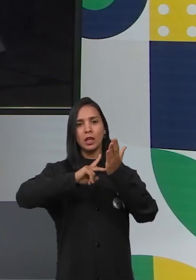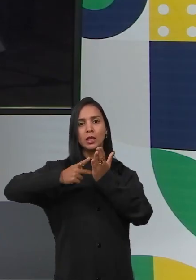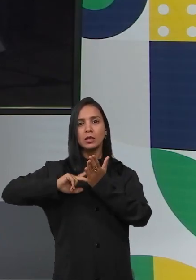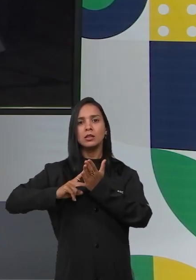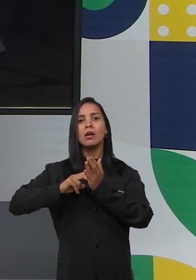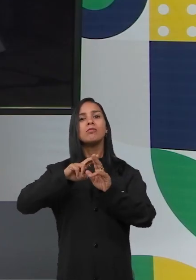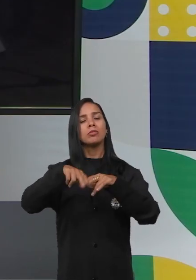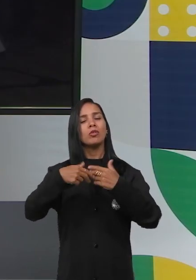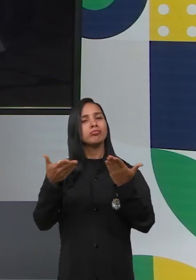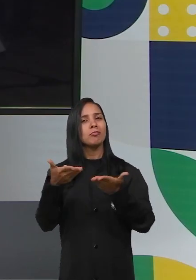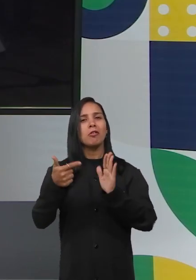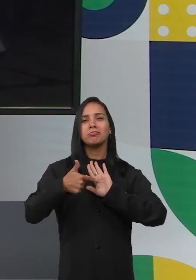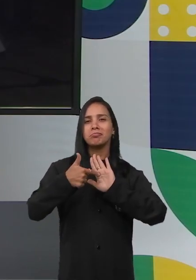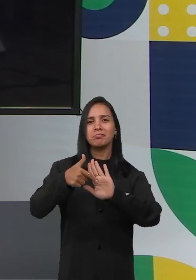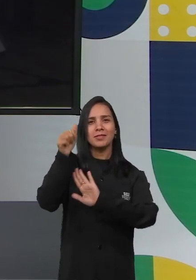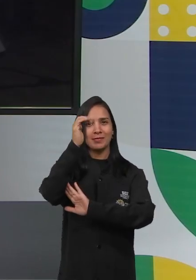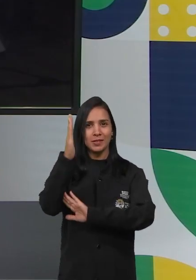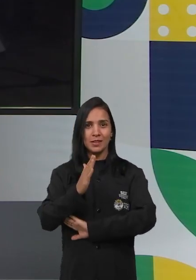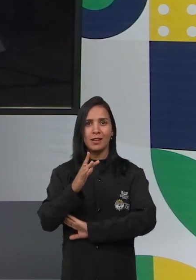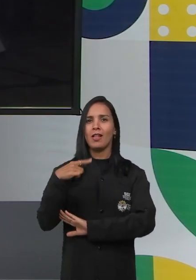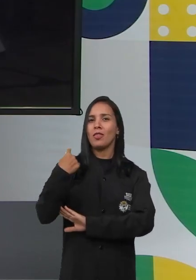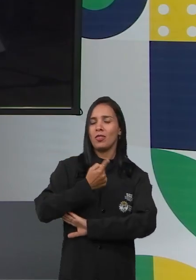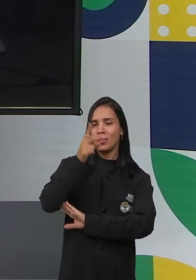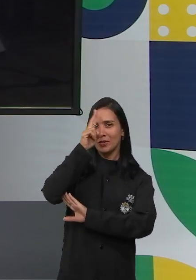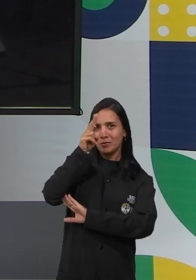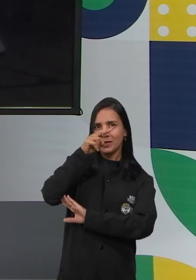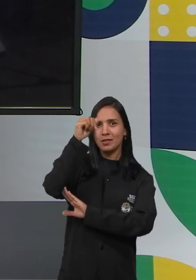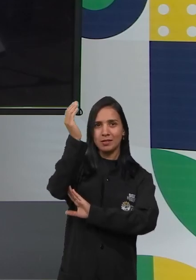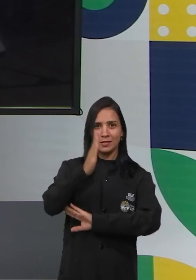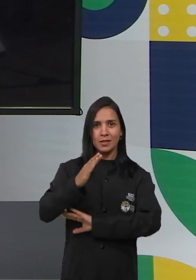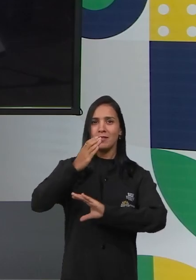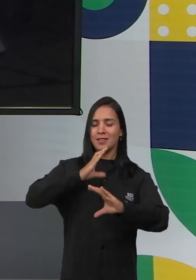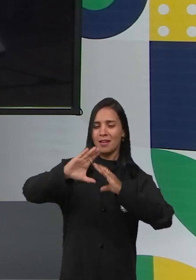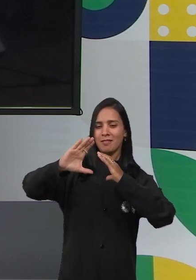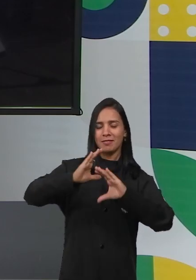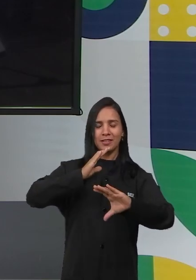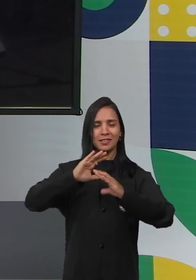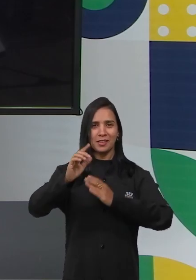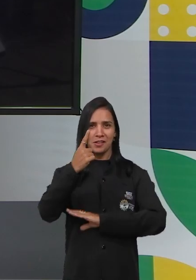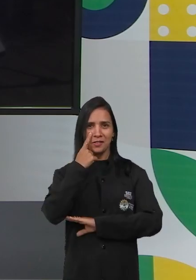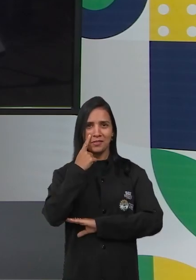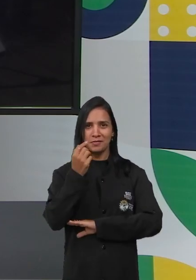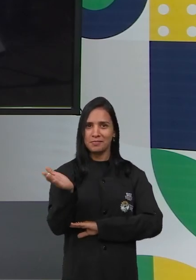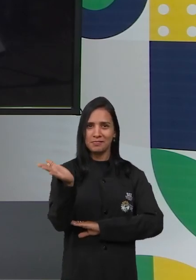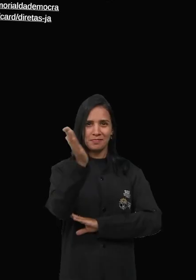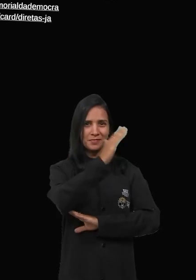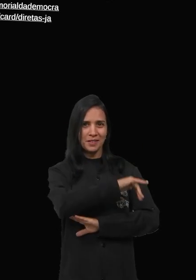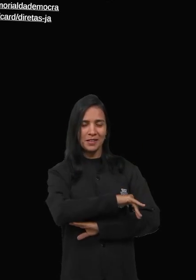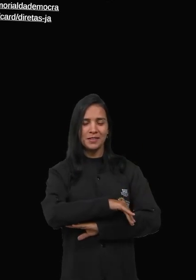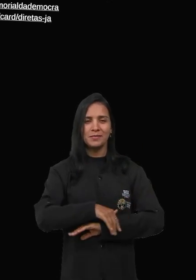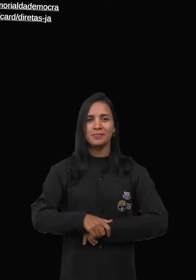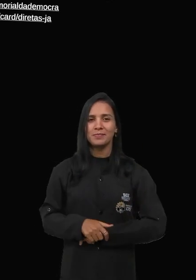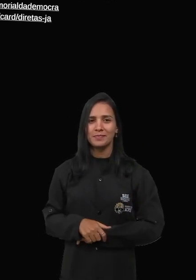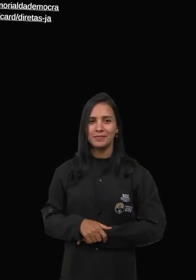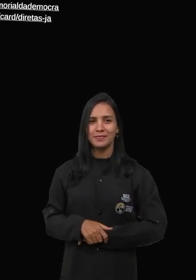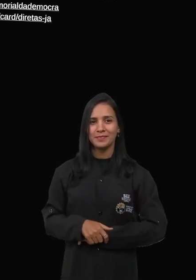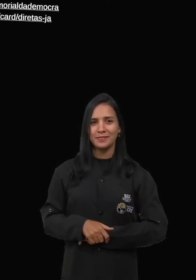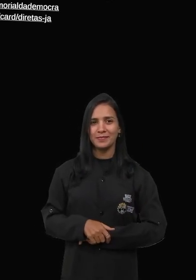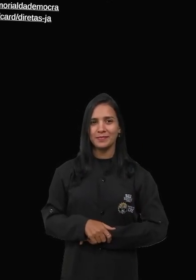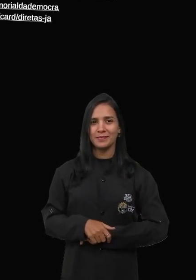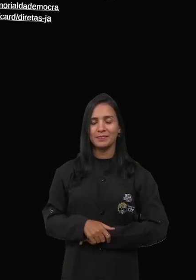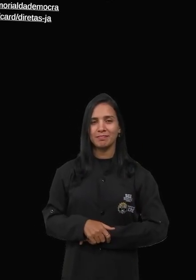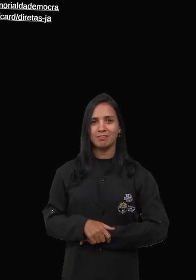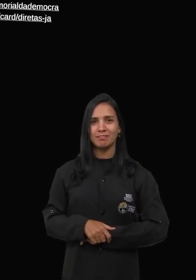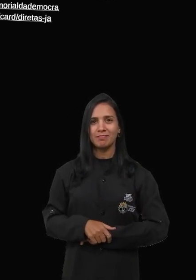nosso Brasil, a história do Brasil cantada, né, através da música. Vamos aí para o nosso próximo